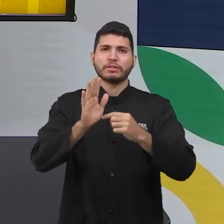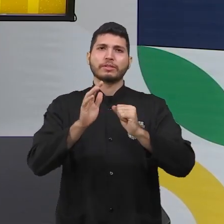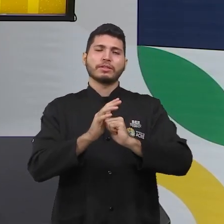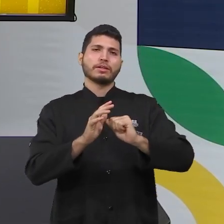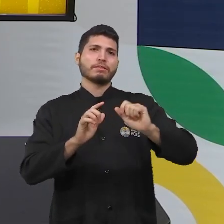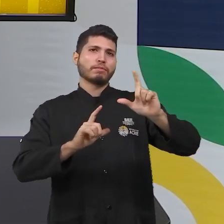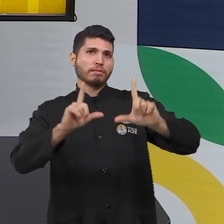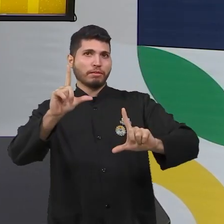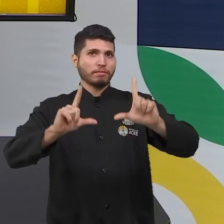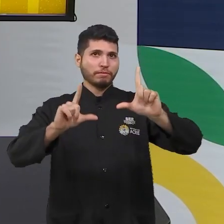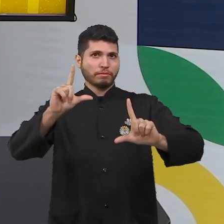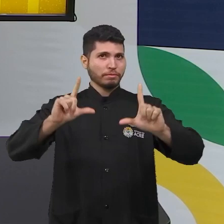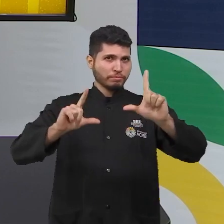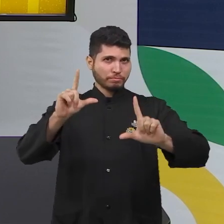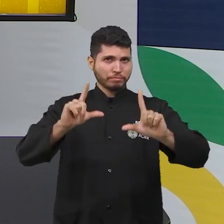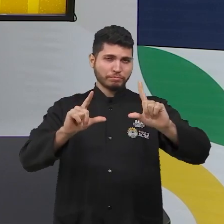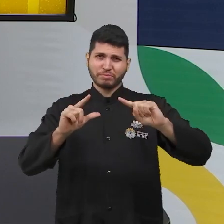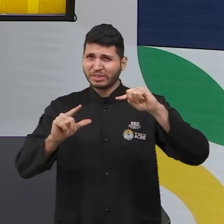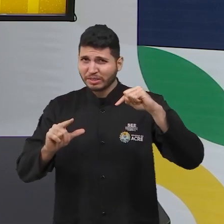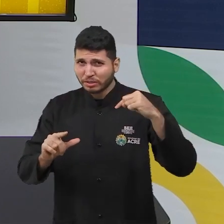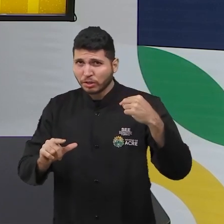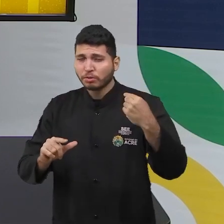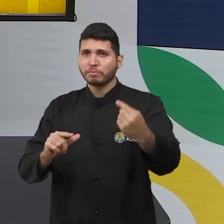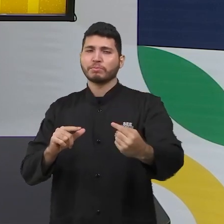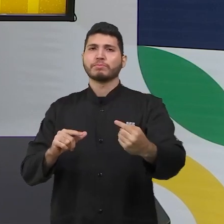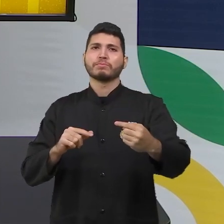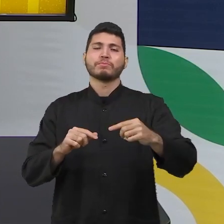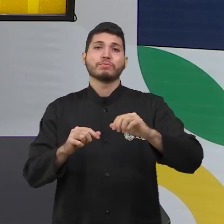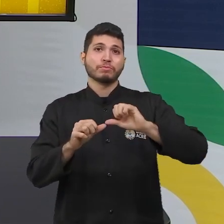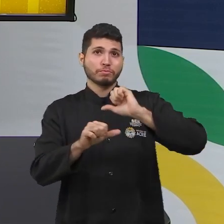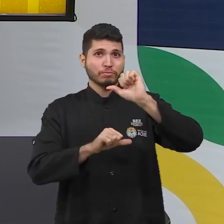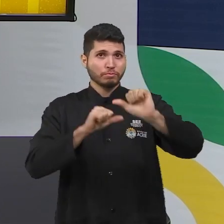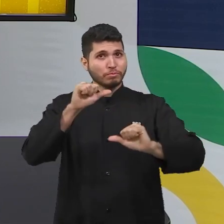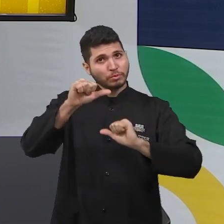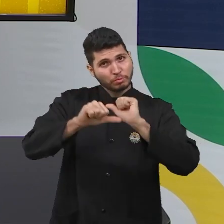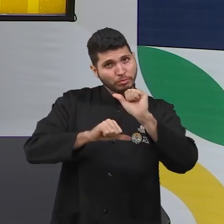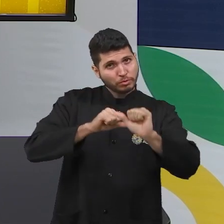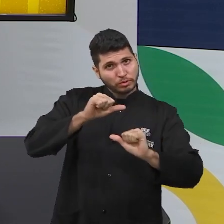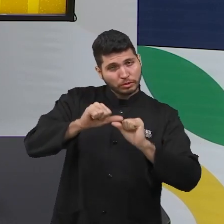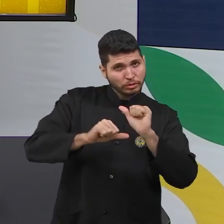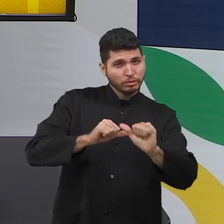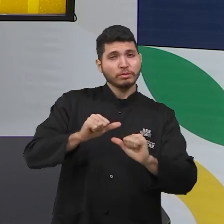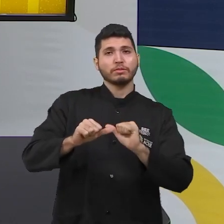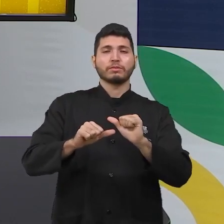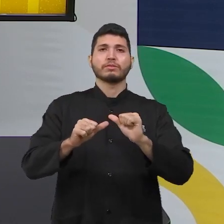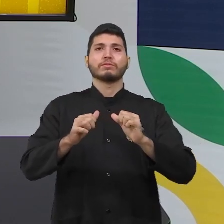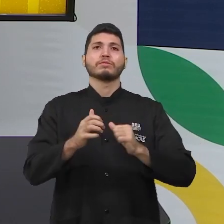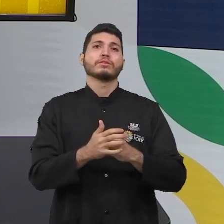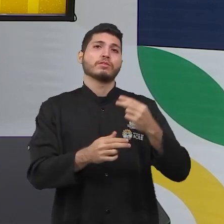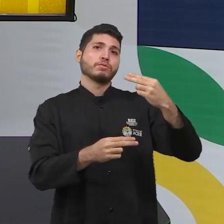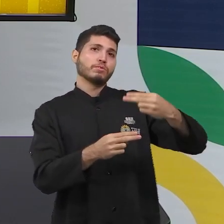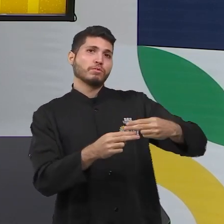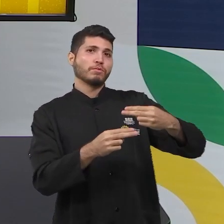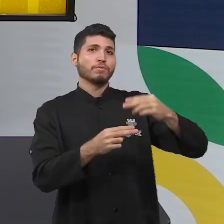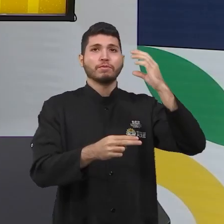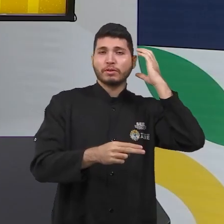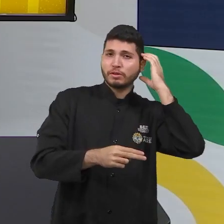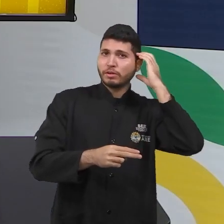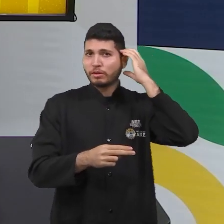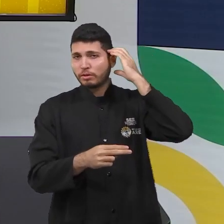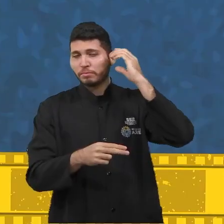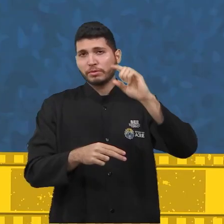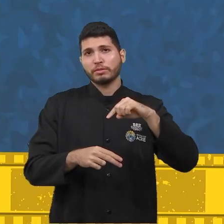Então, isso daí foi uma grande transformação, né, uma grande transição da radionovela para a